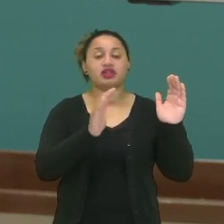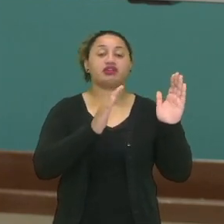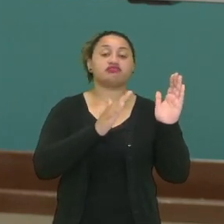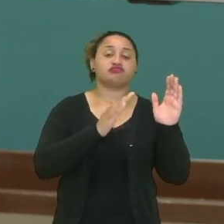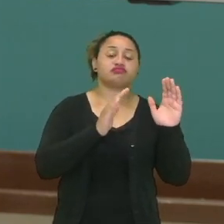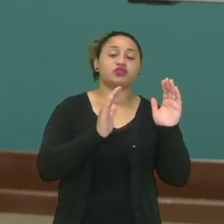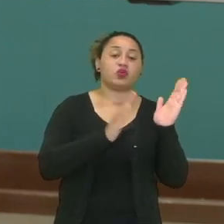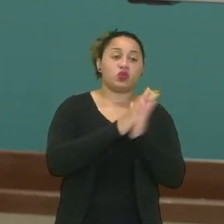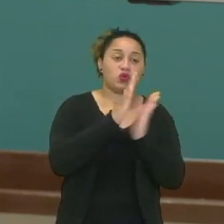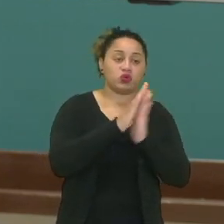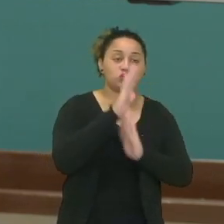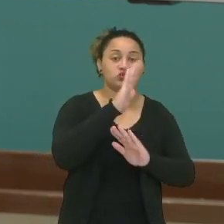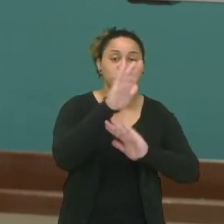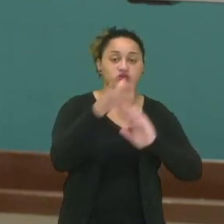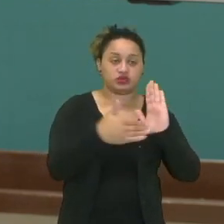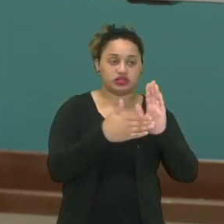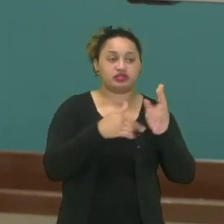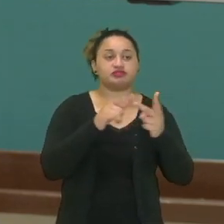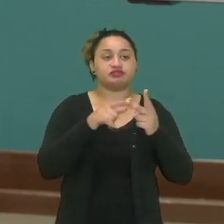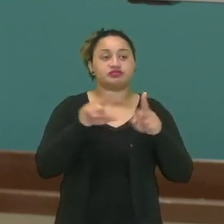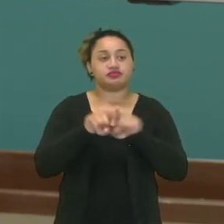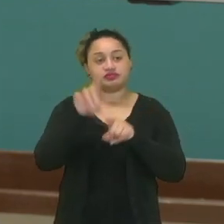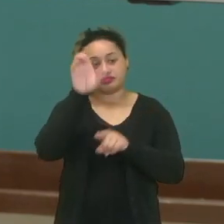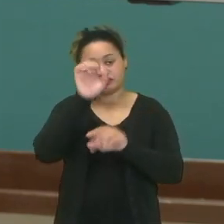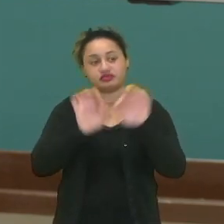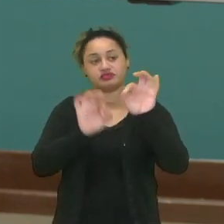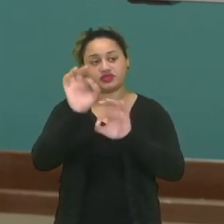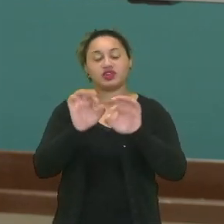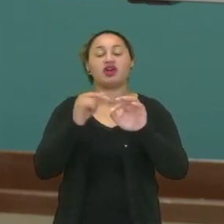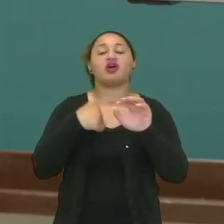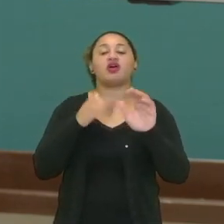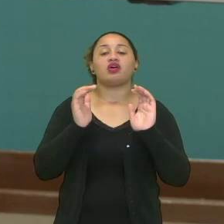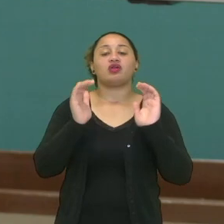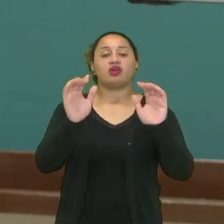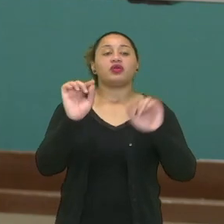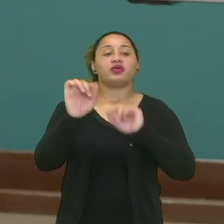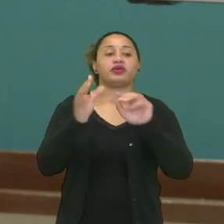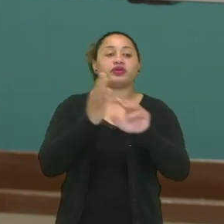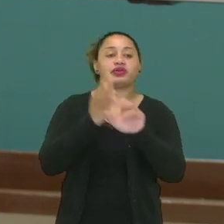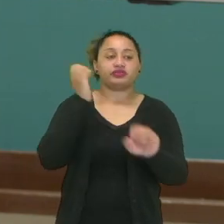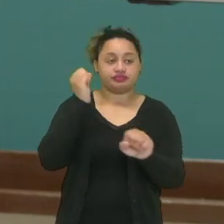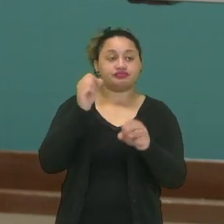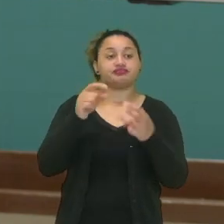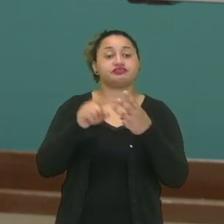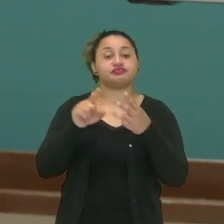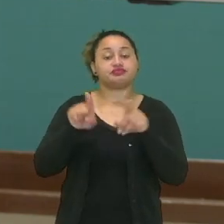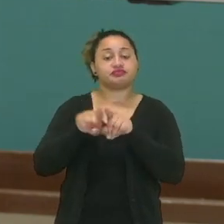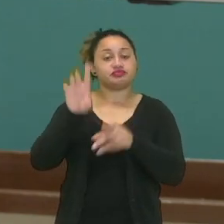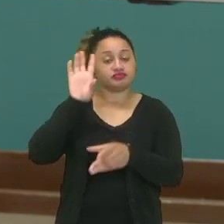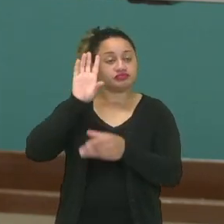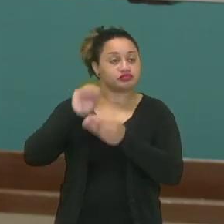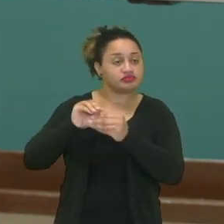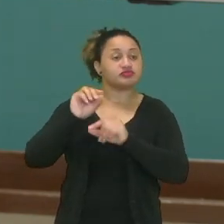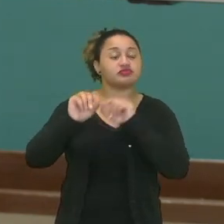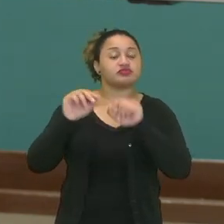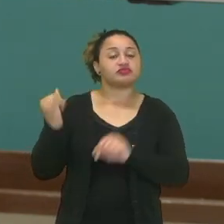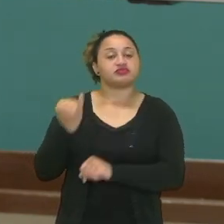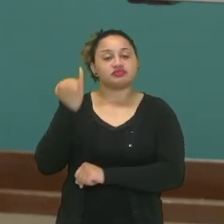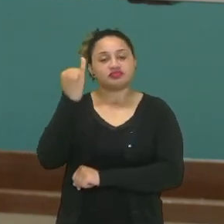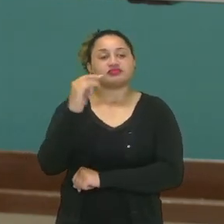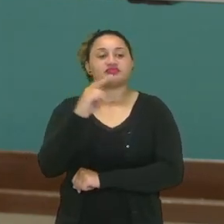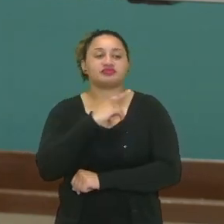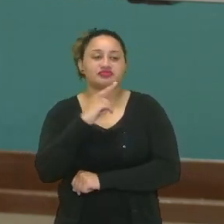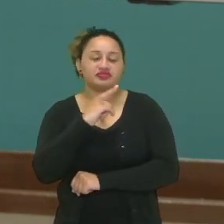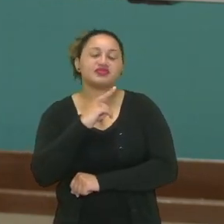custo total de uma empresa e aprendemos também a montar a função lucro e compreendemos a importância